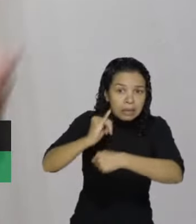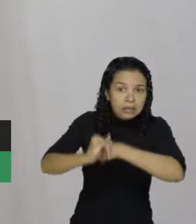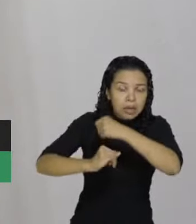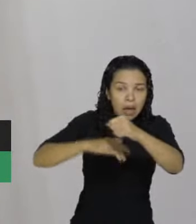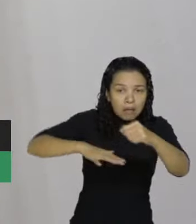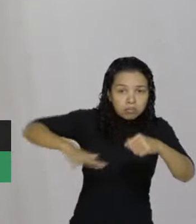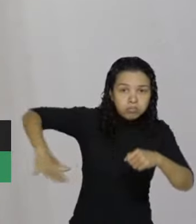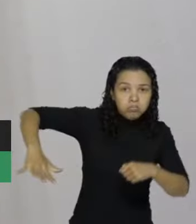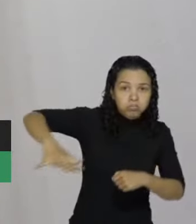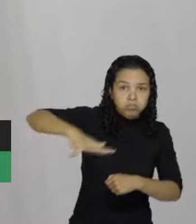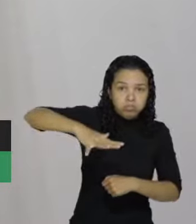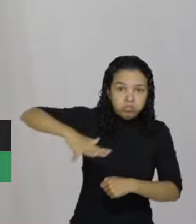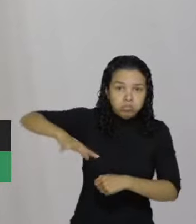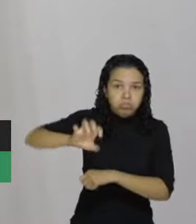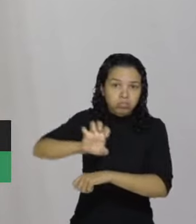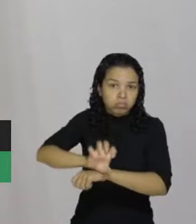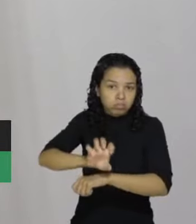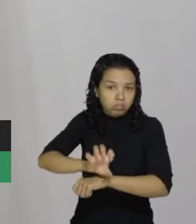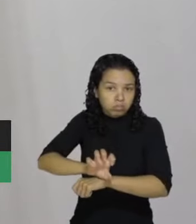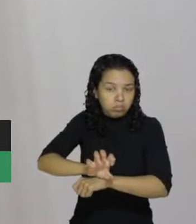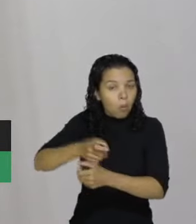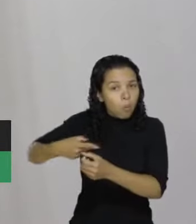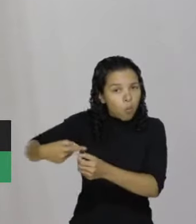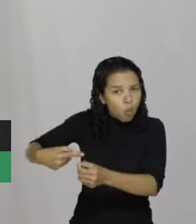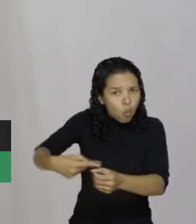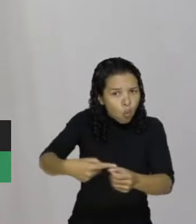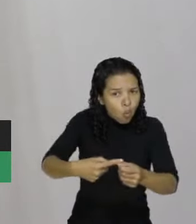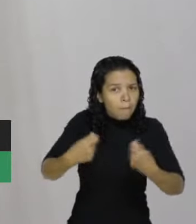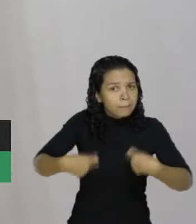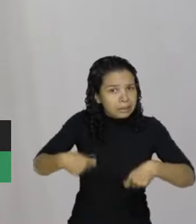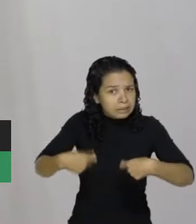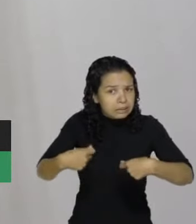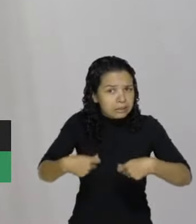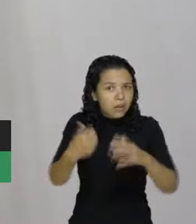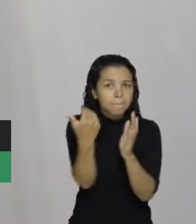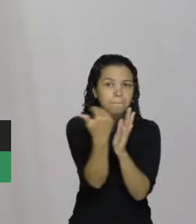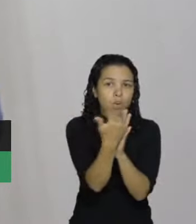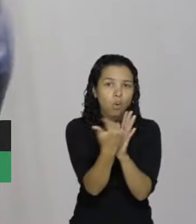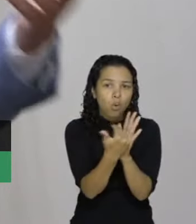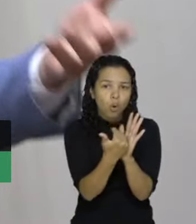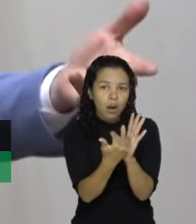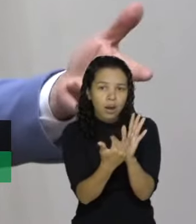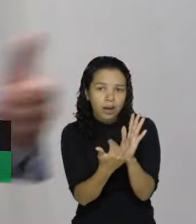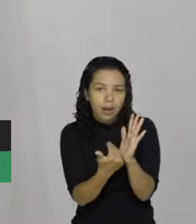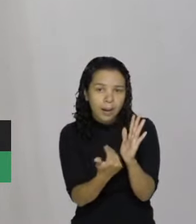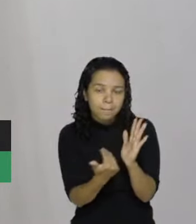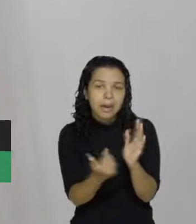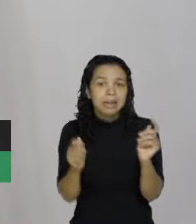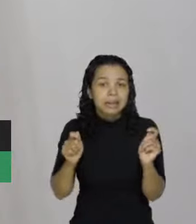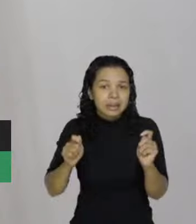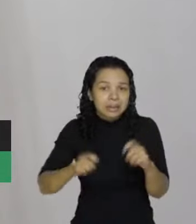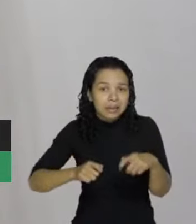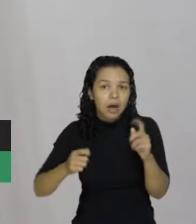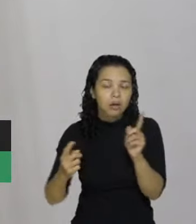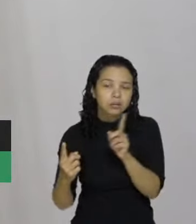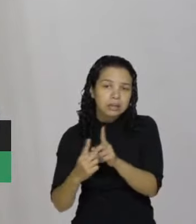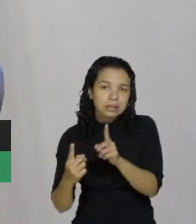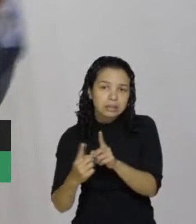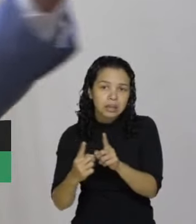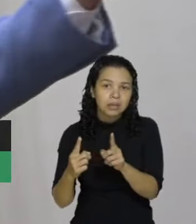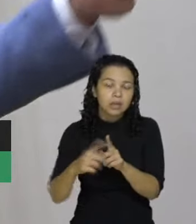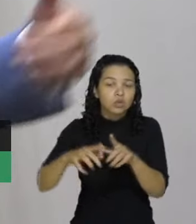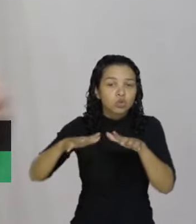todo o Estado. Os municípios têm que ter programas que possam atender a